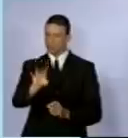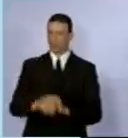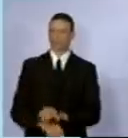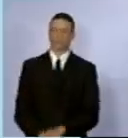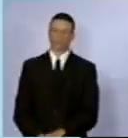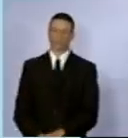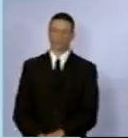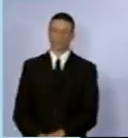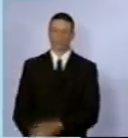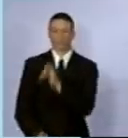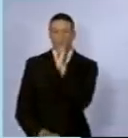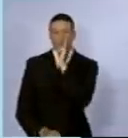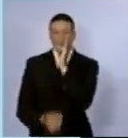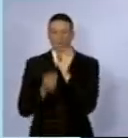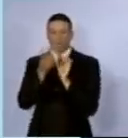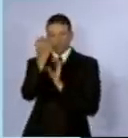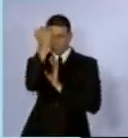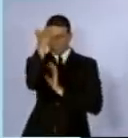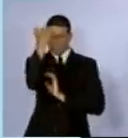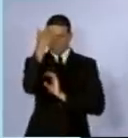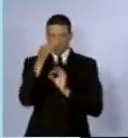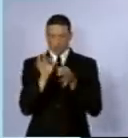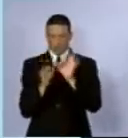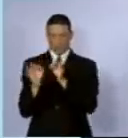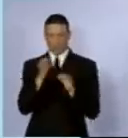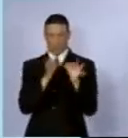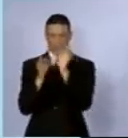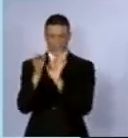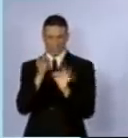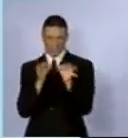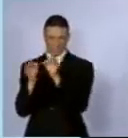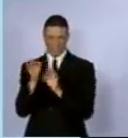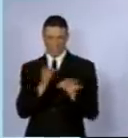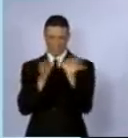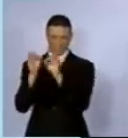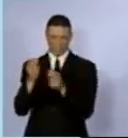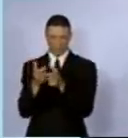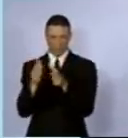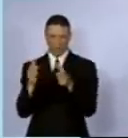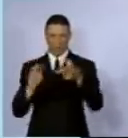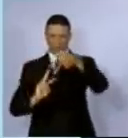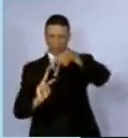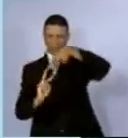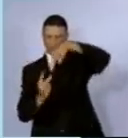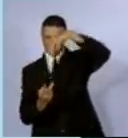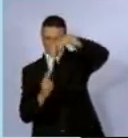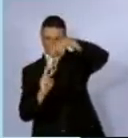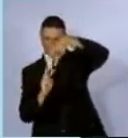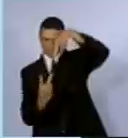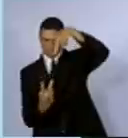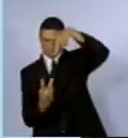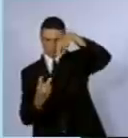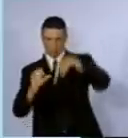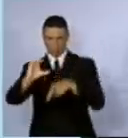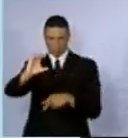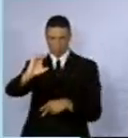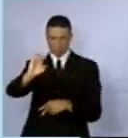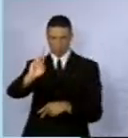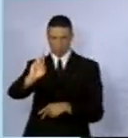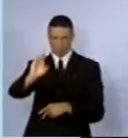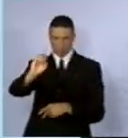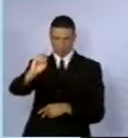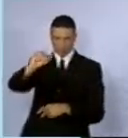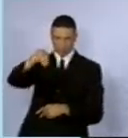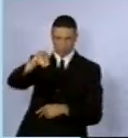começam a se multiplicar loucamente, digamos assim. Se vocês observarem aqui no DNA, que é um dos cromossomos do nosso corpo, e